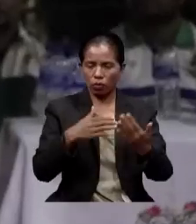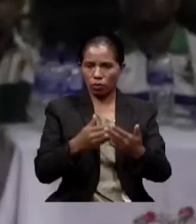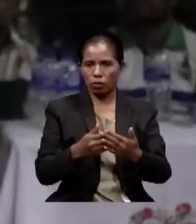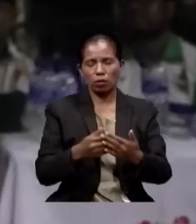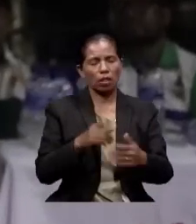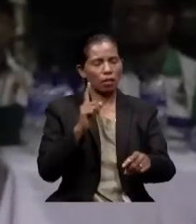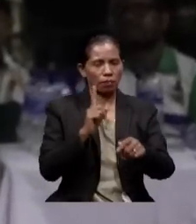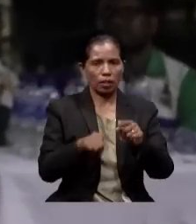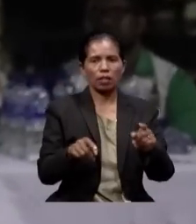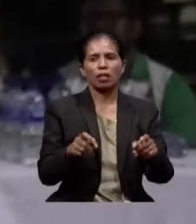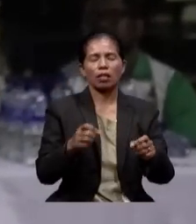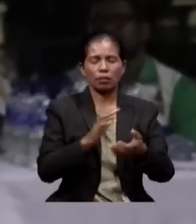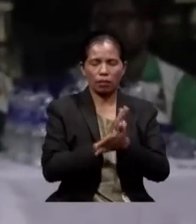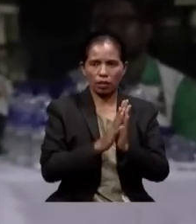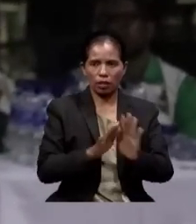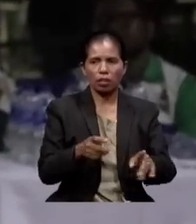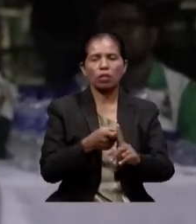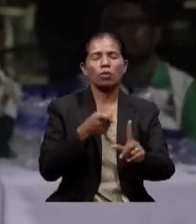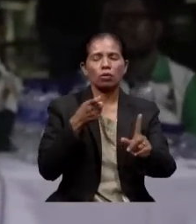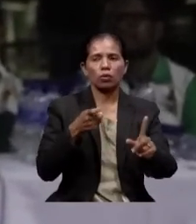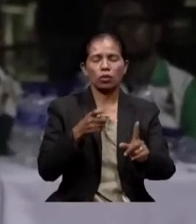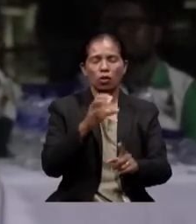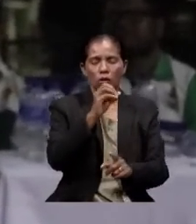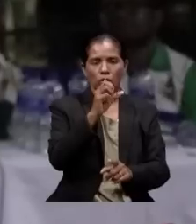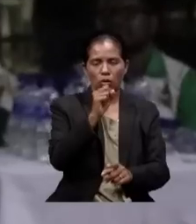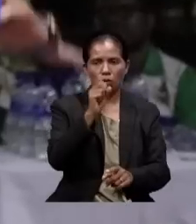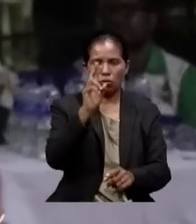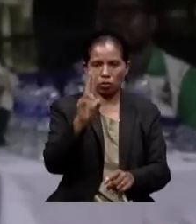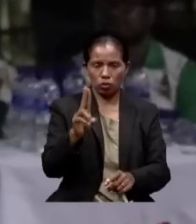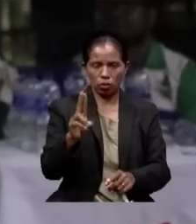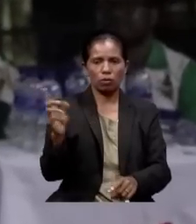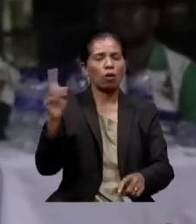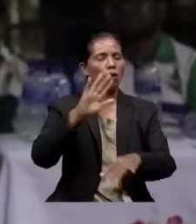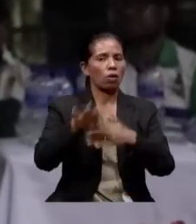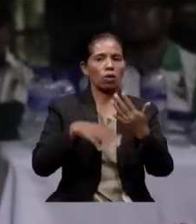itena rai, ha huhu si husu, pato iha timur oma,